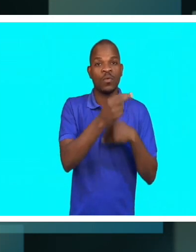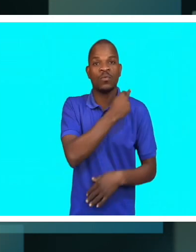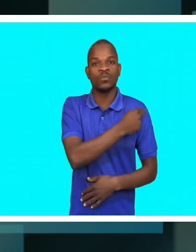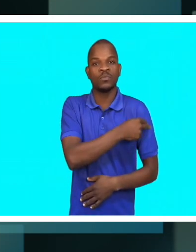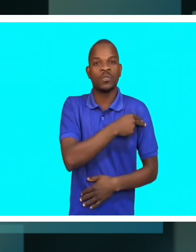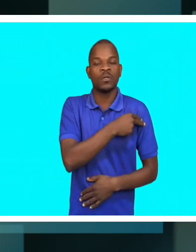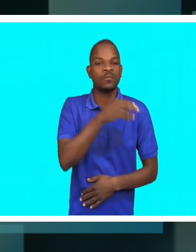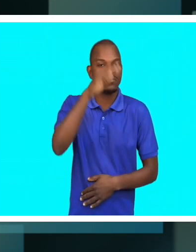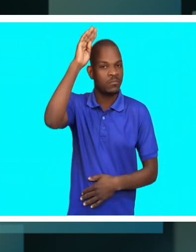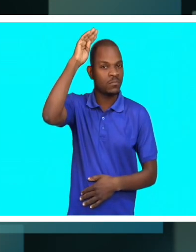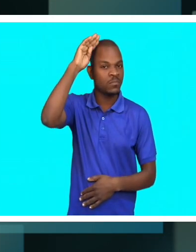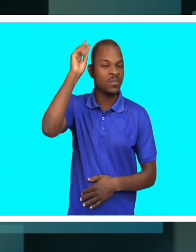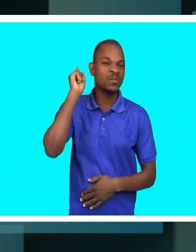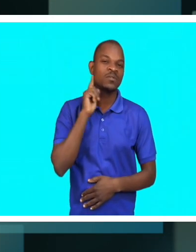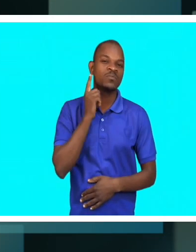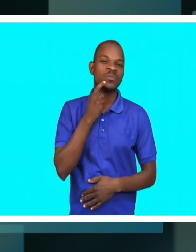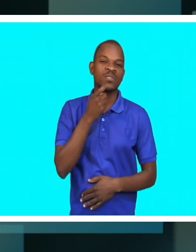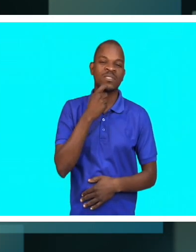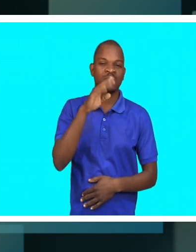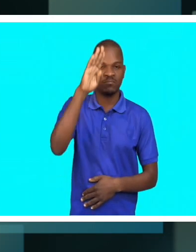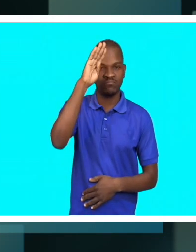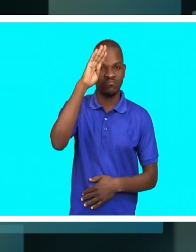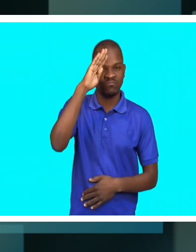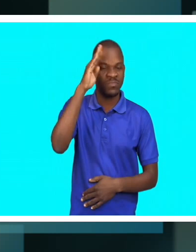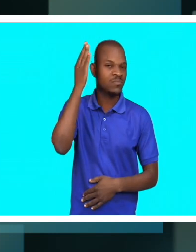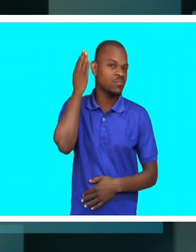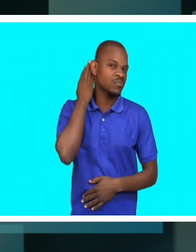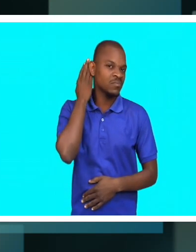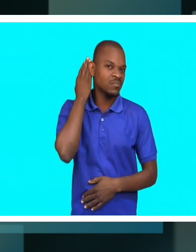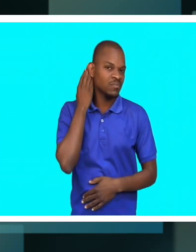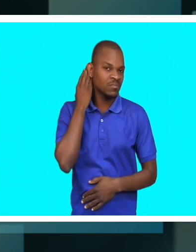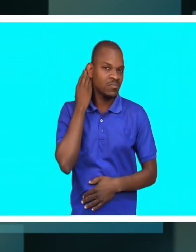hospital, disseram que ela teve meningite.